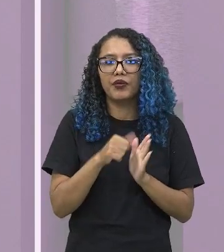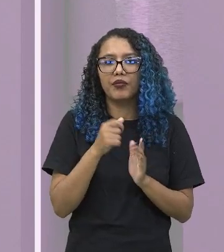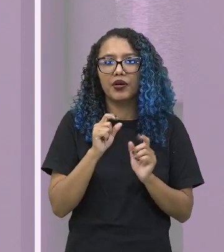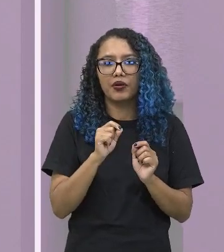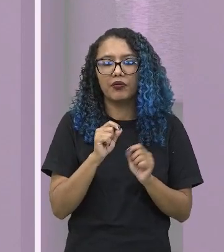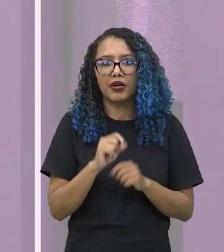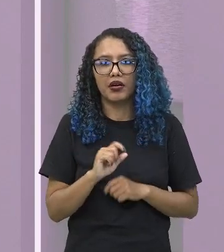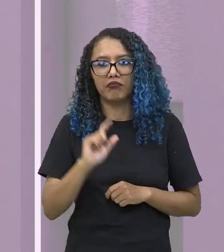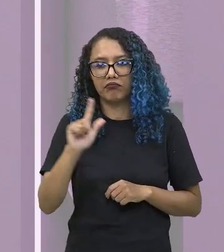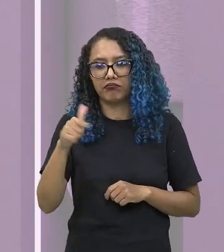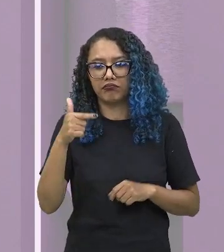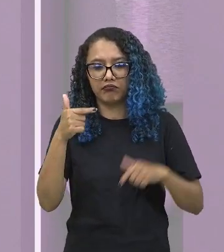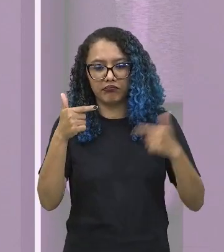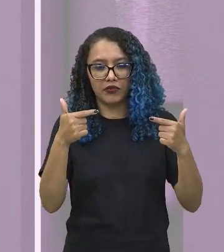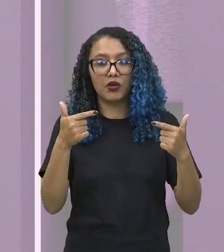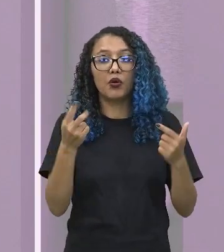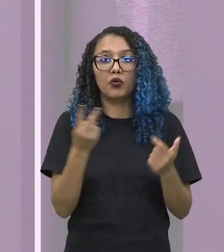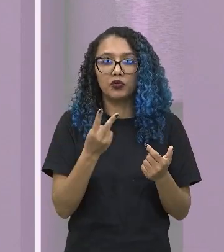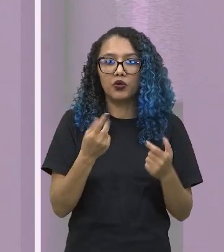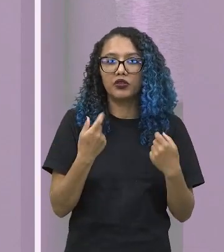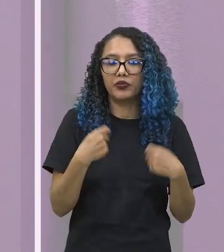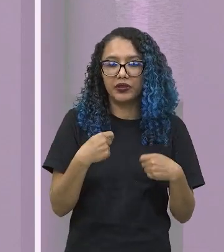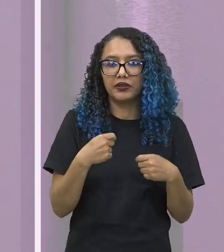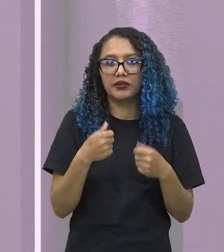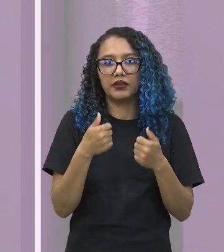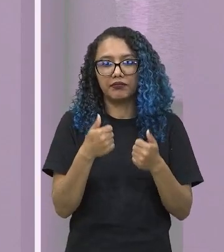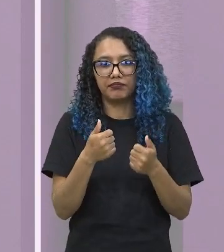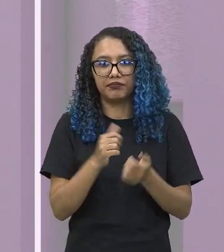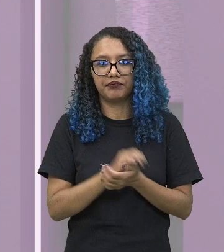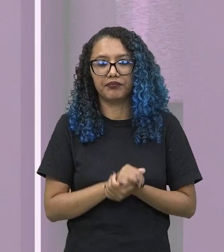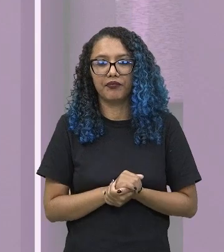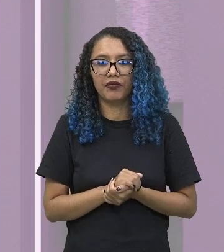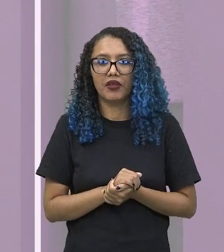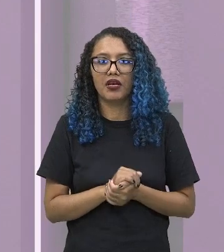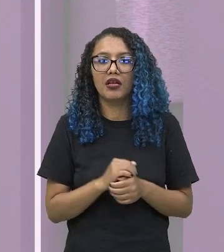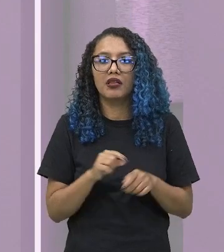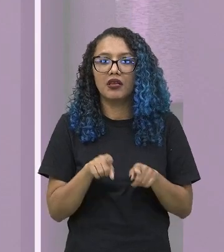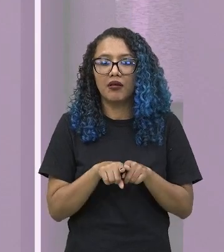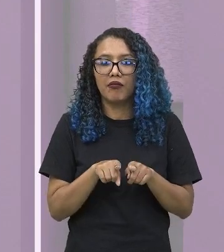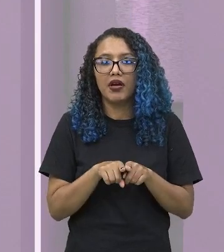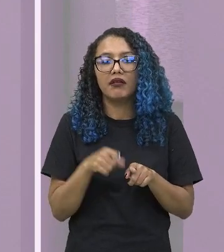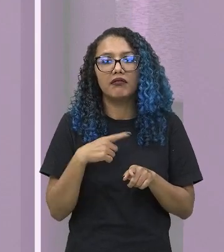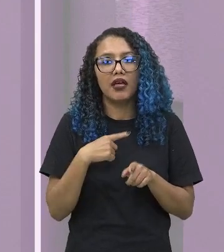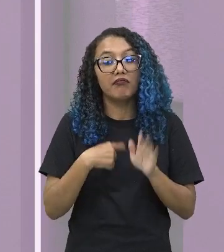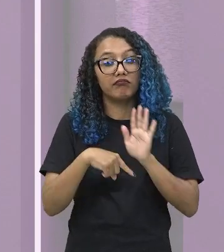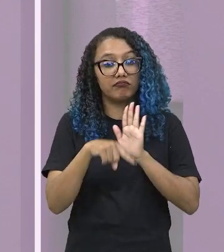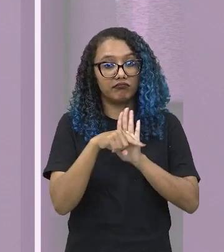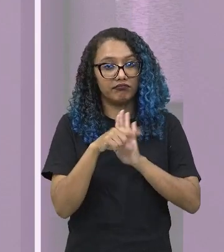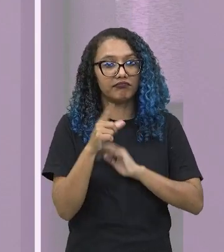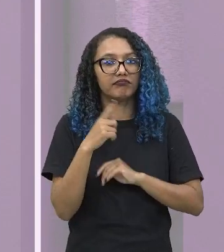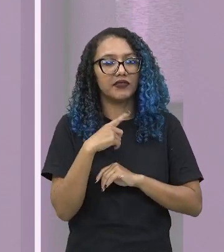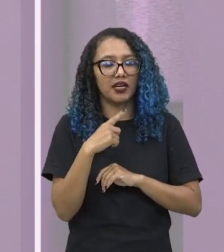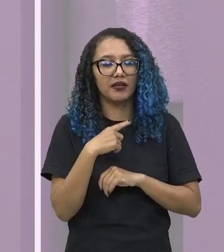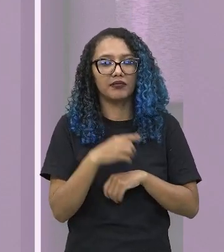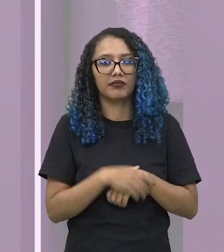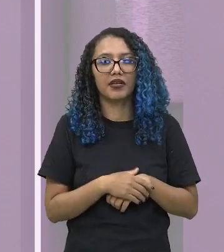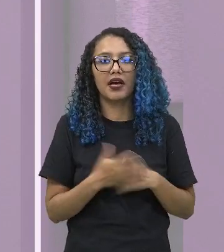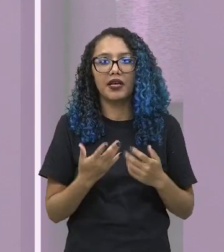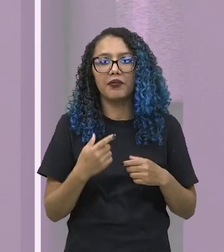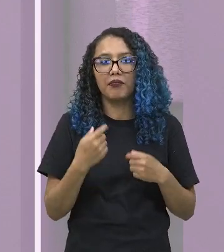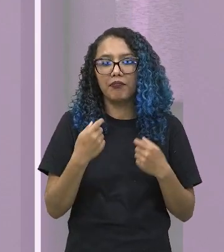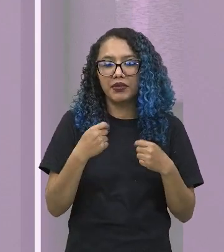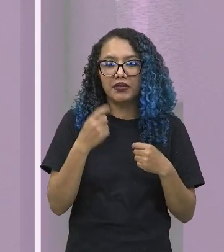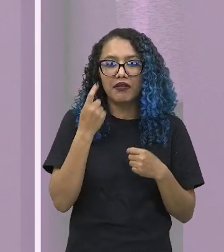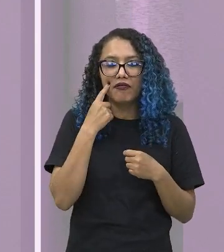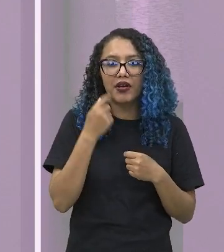quadrado tanto o primeiro termo como o segundo termo, tá bom? Vai ter um sinalzinho ali de menos no meio. E aí você vê quem é o primeiro termo,